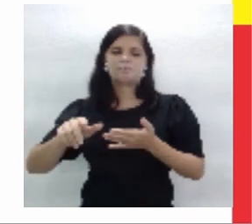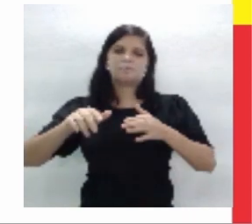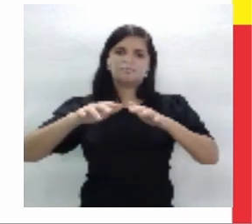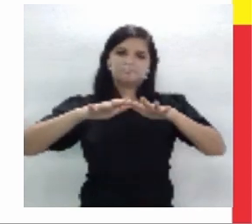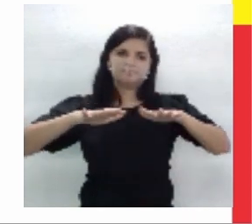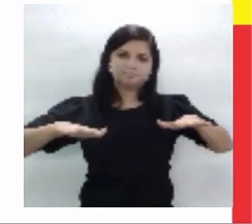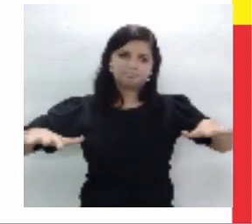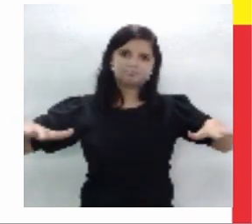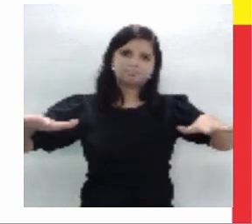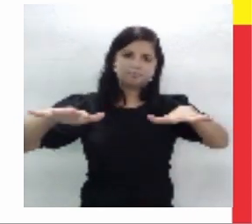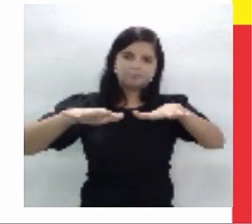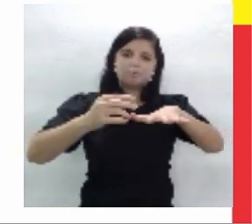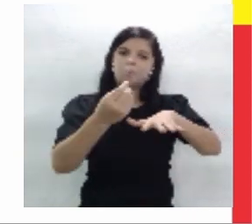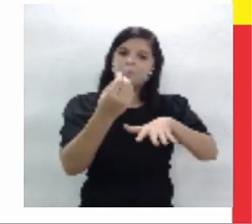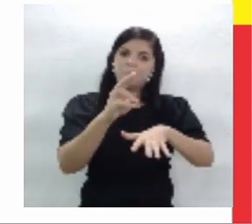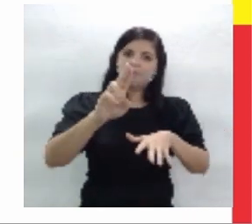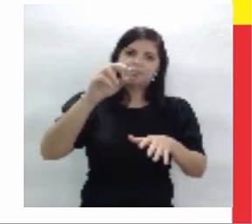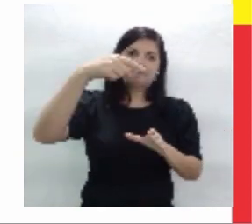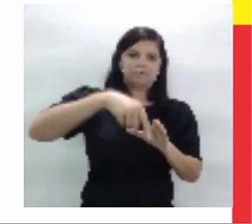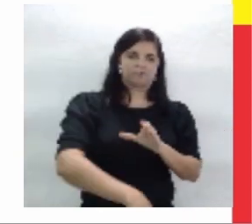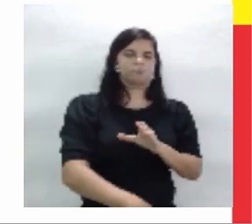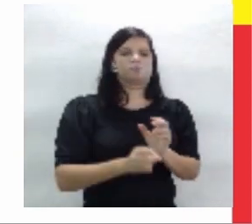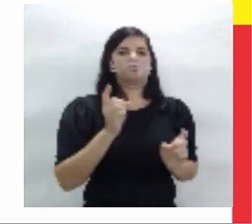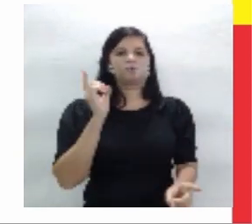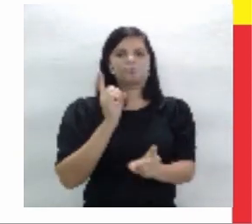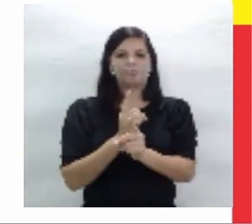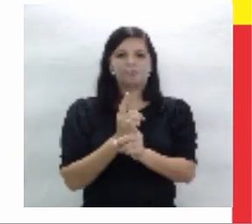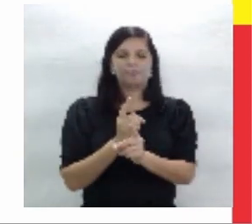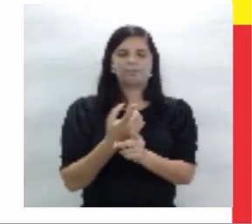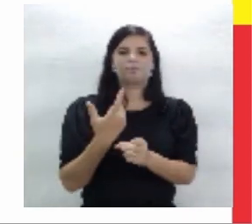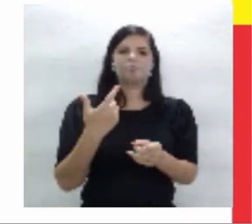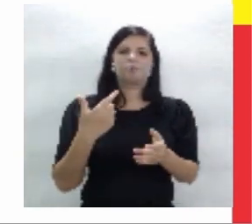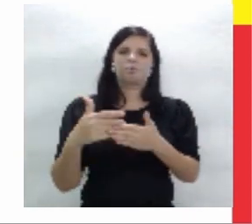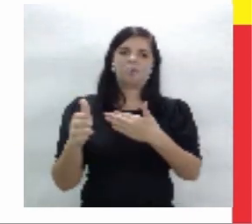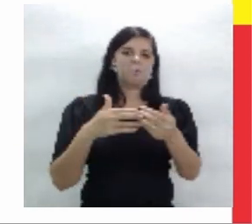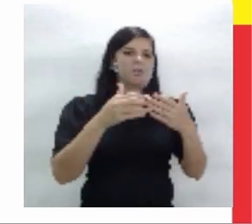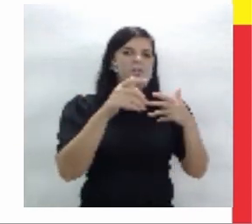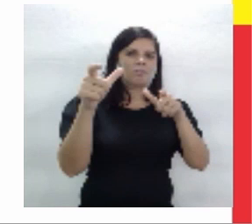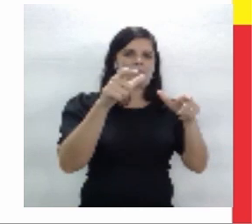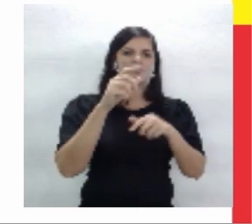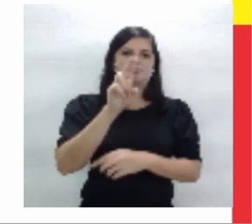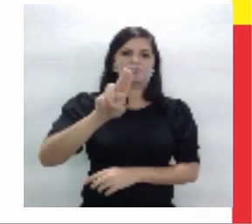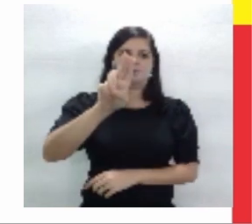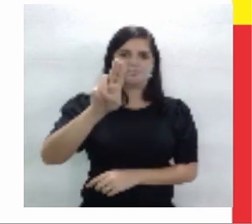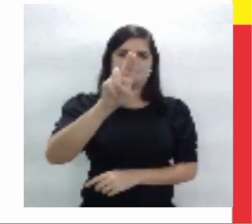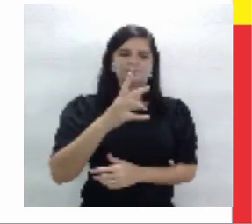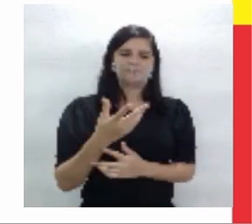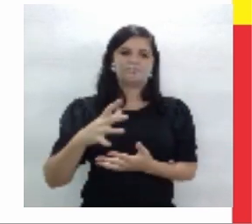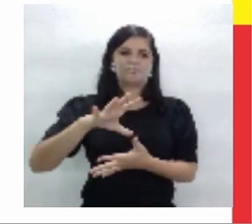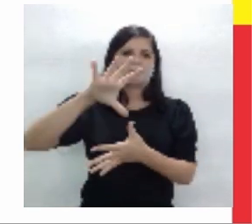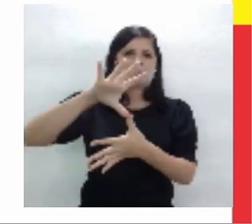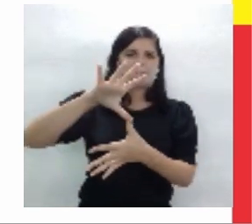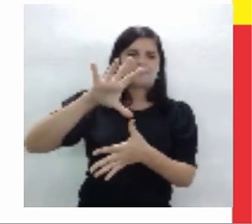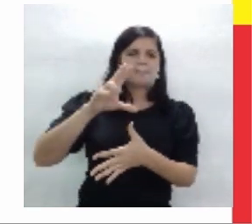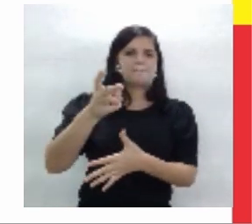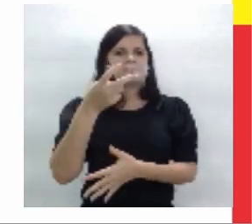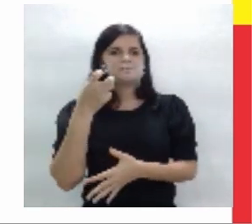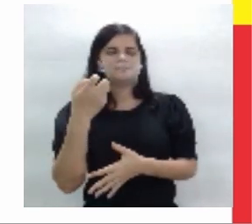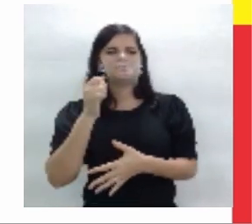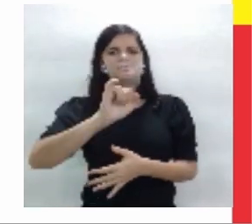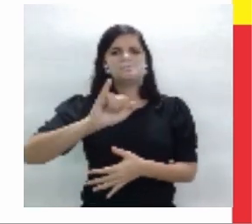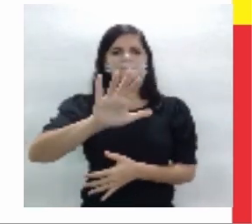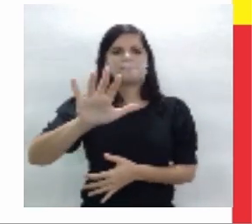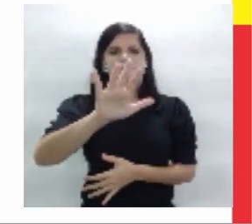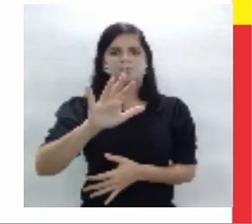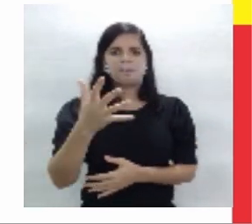superficiais ou subterrâneas disponíveis em qualquer tipo de uso. Então você observa um mapa, né, e você observa na imagem